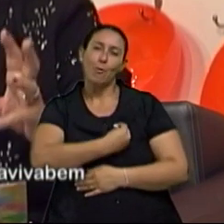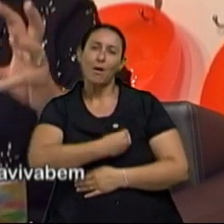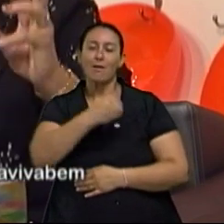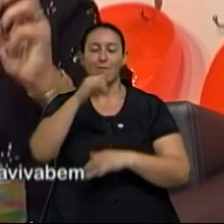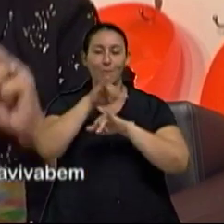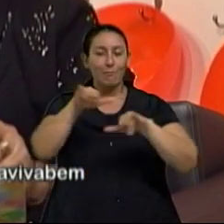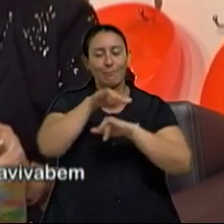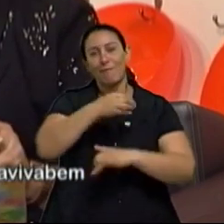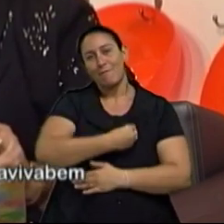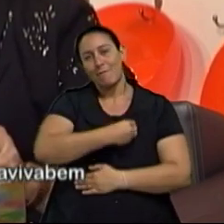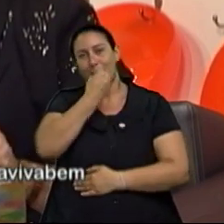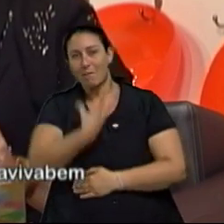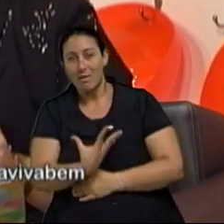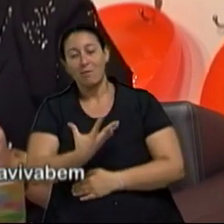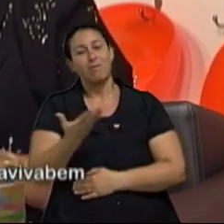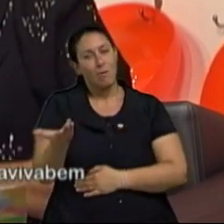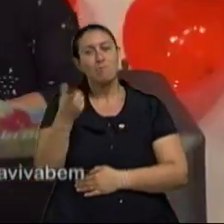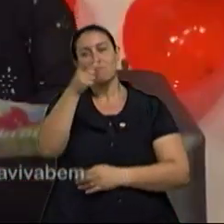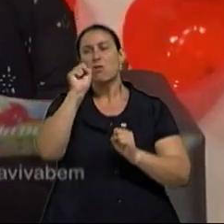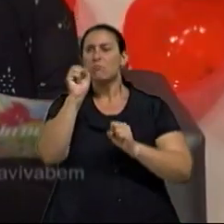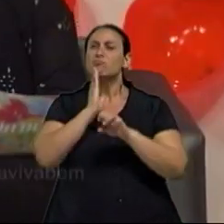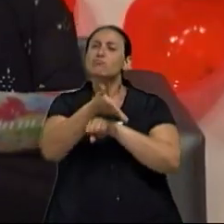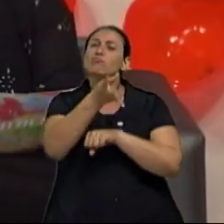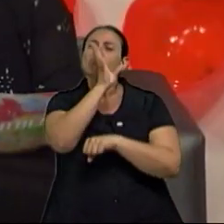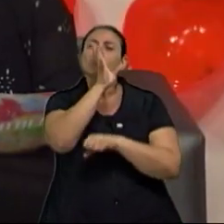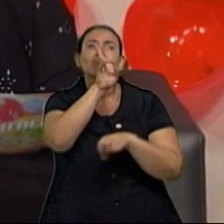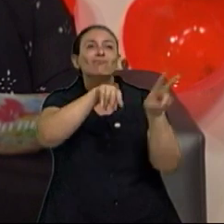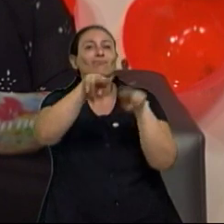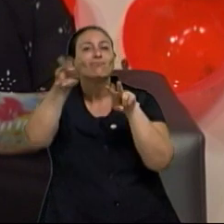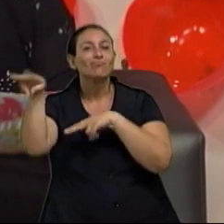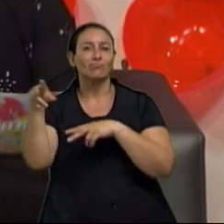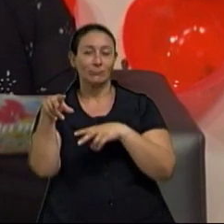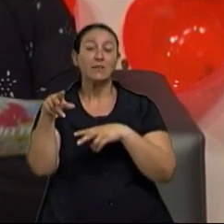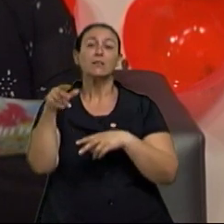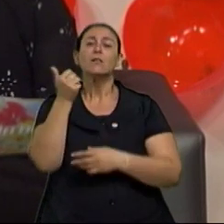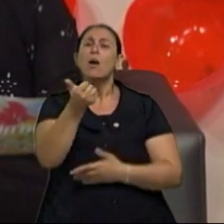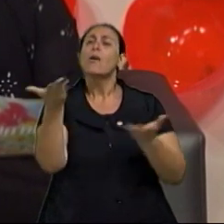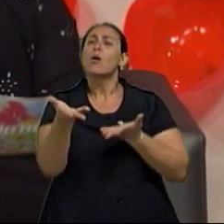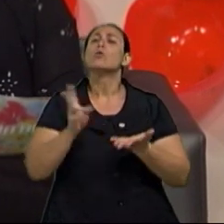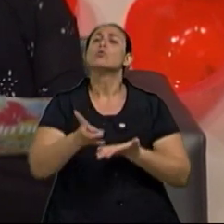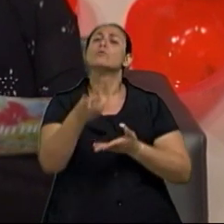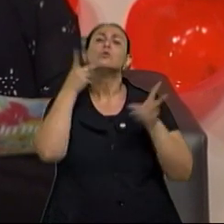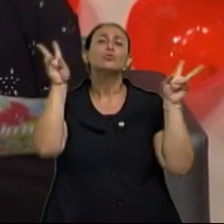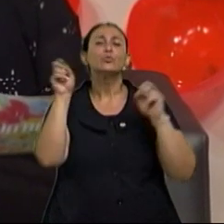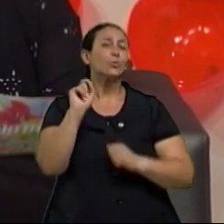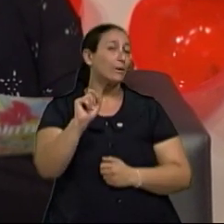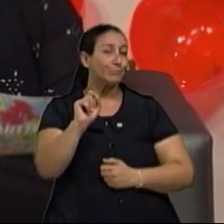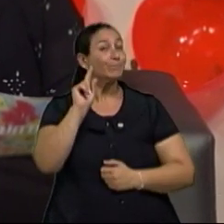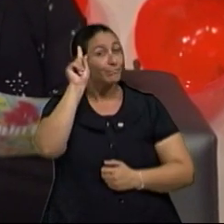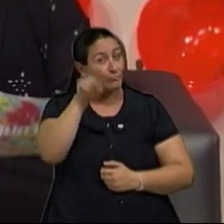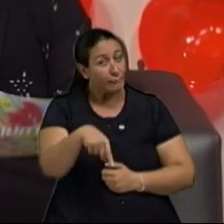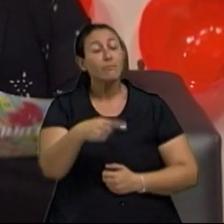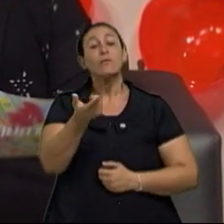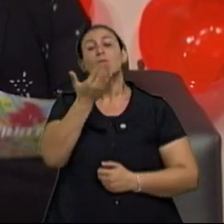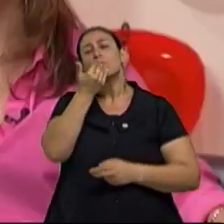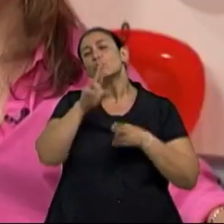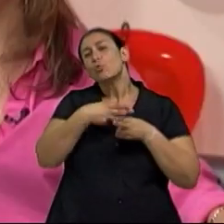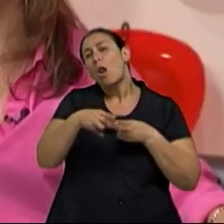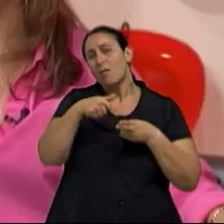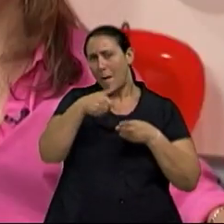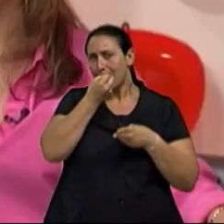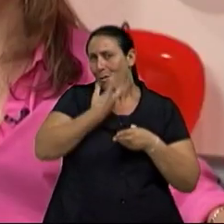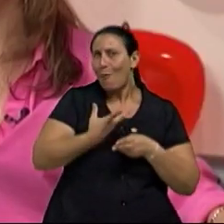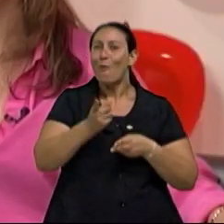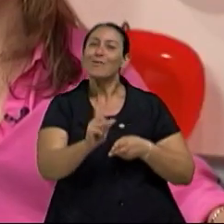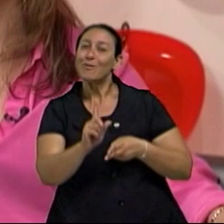facebook.com/programa Viva Bem e saber mais sobre o programa. Continuamos nossa conversa sobre os benefícios do chocolate com a engenheira de alimentos